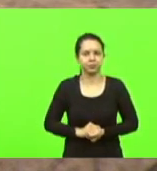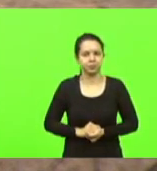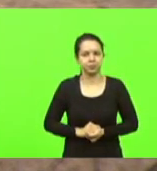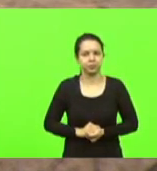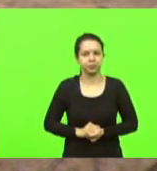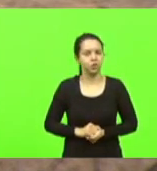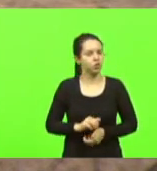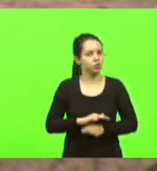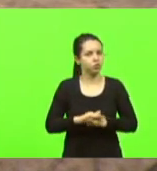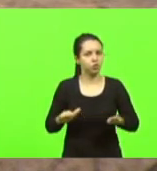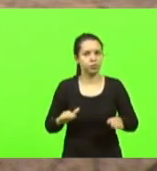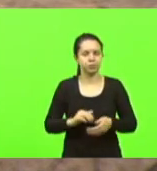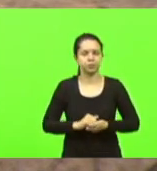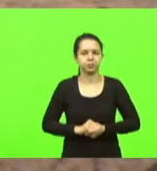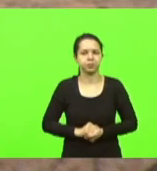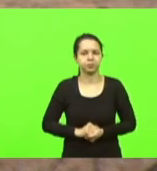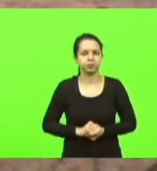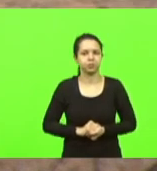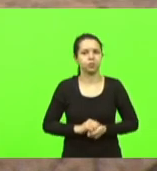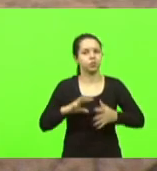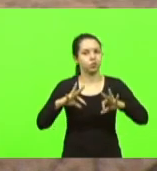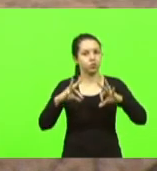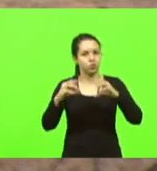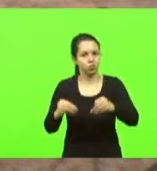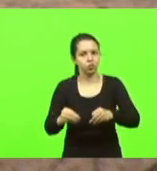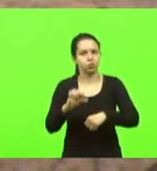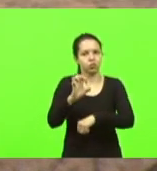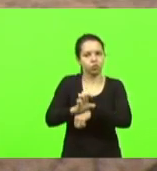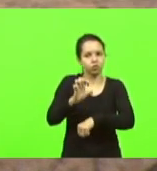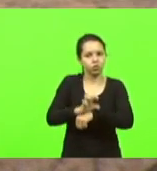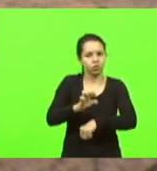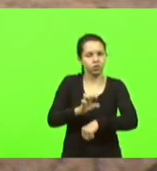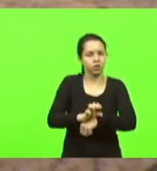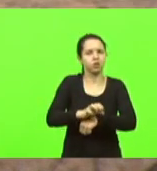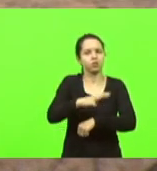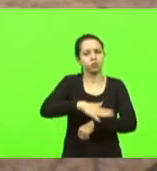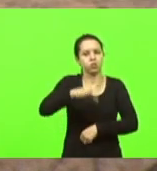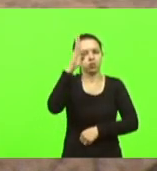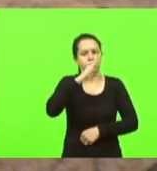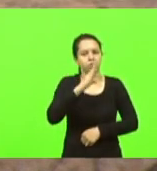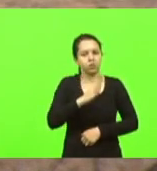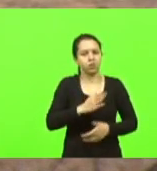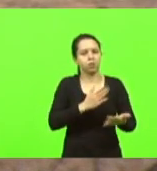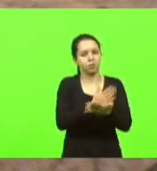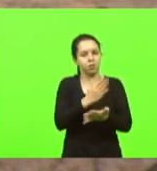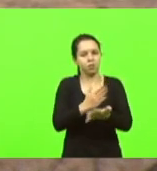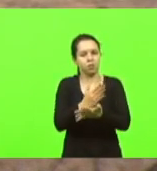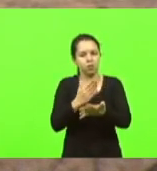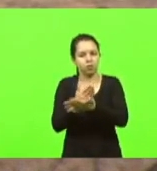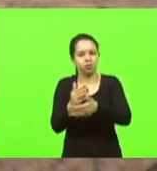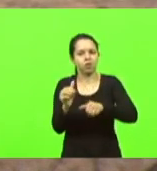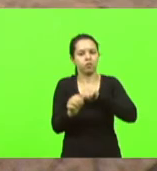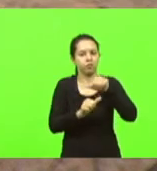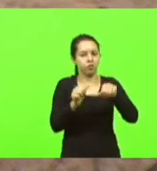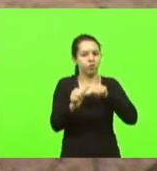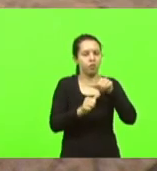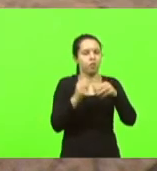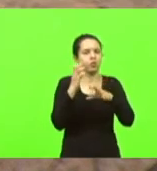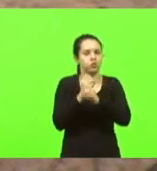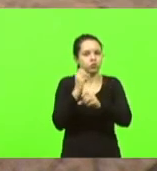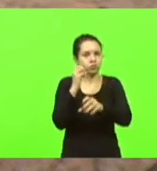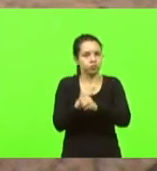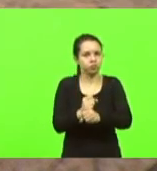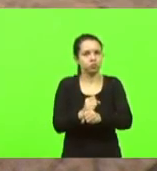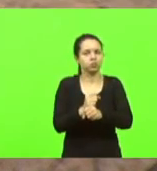é só todos os estados brasileiros que aprovaram suas reformas o cálculo de